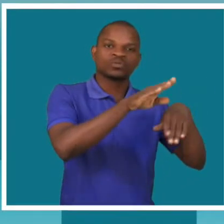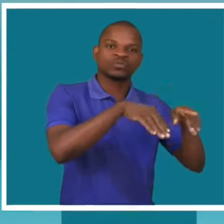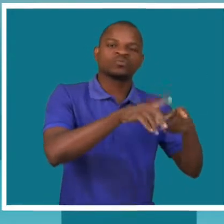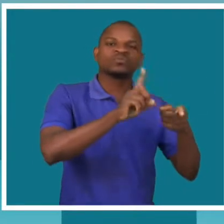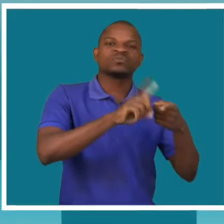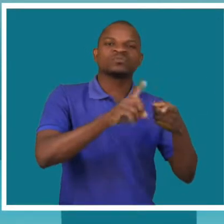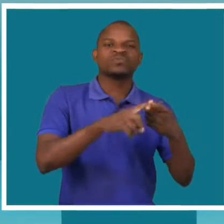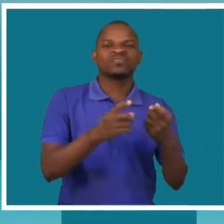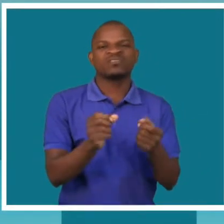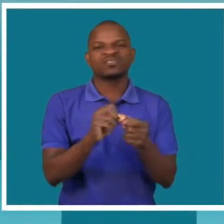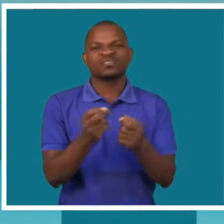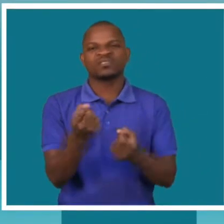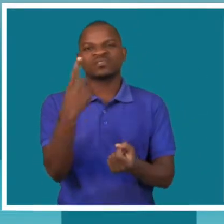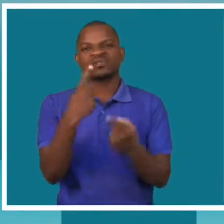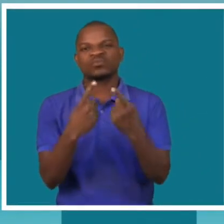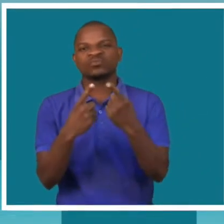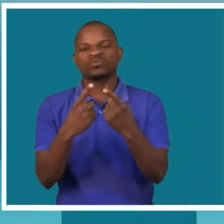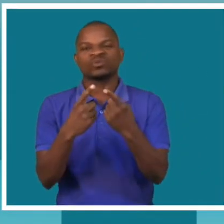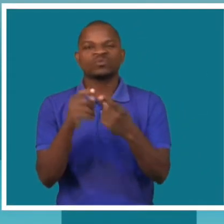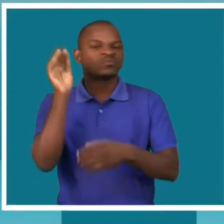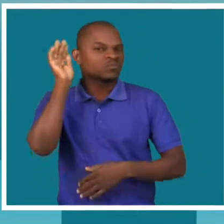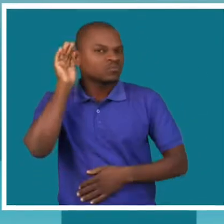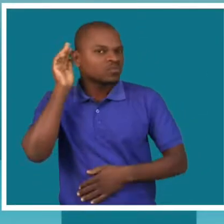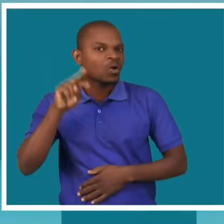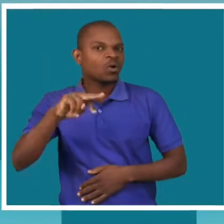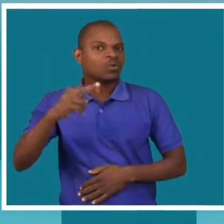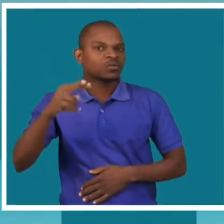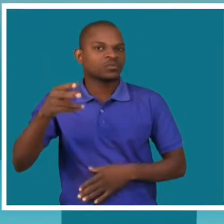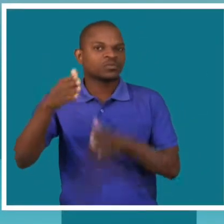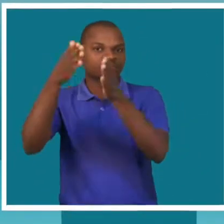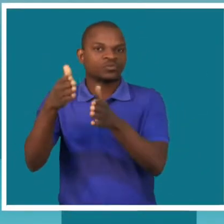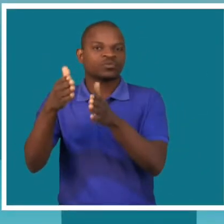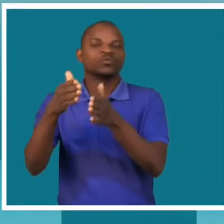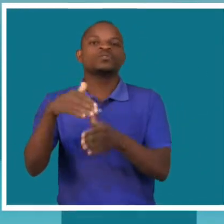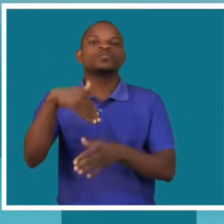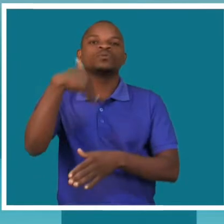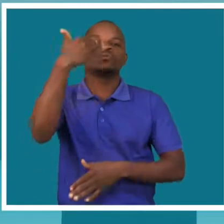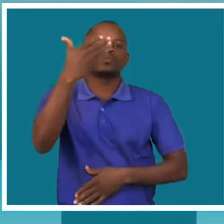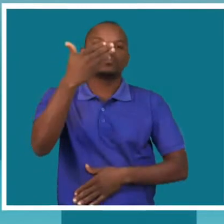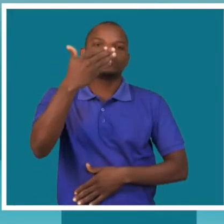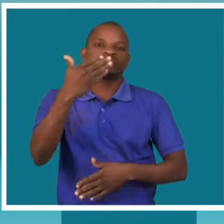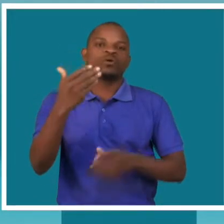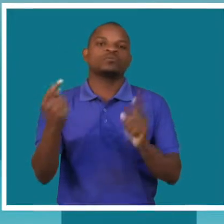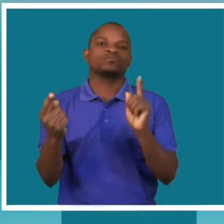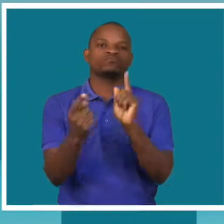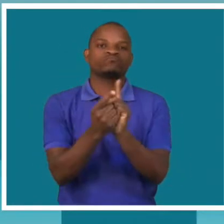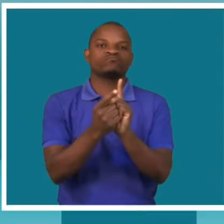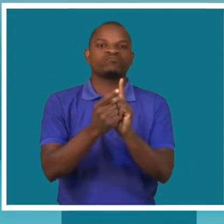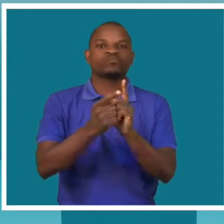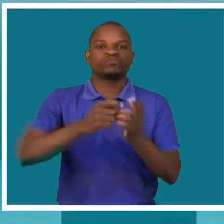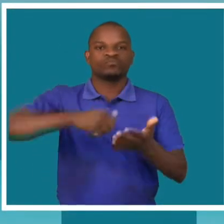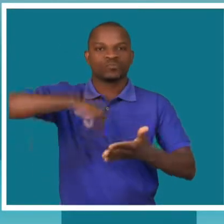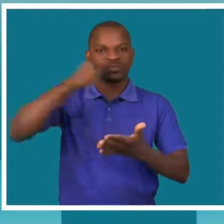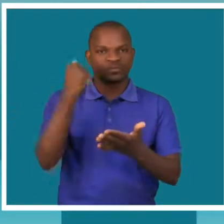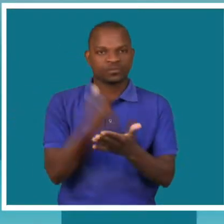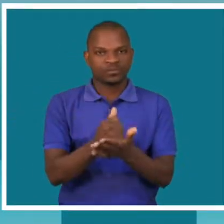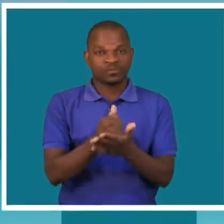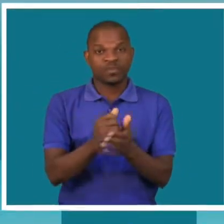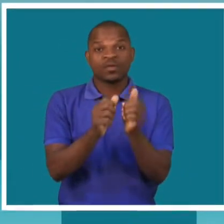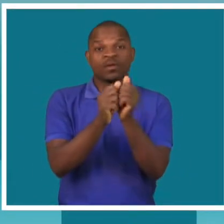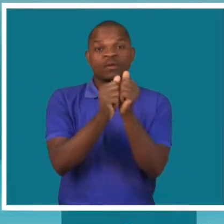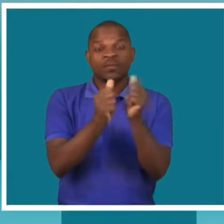jogador, tem que fazer algumas consultas para efetivamente chegarmos àquilo que nós pretendemos.